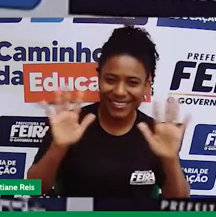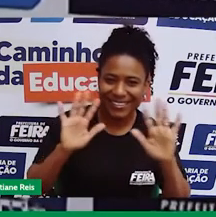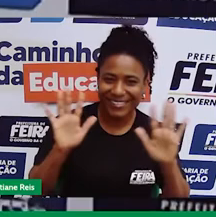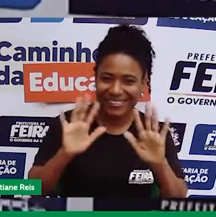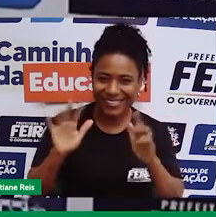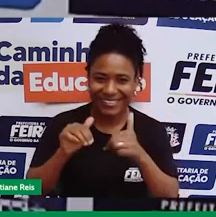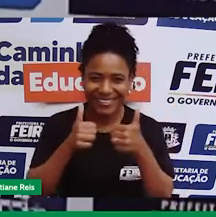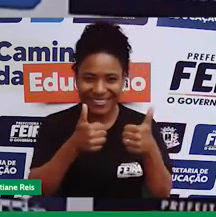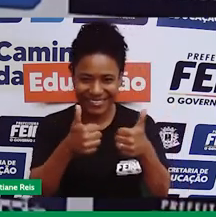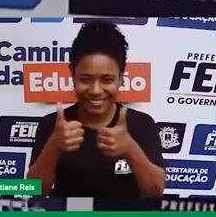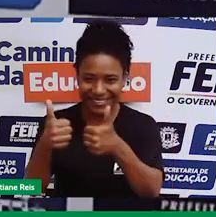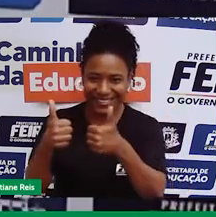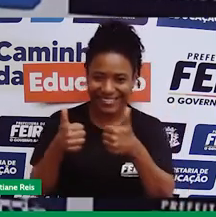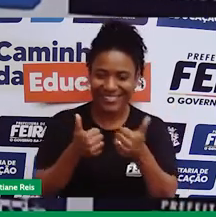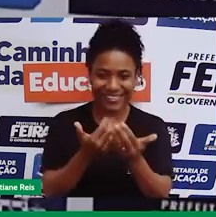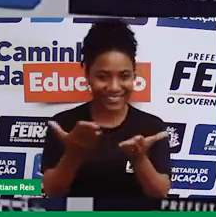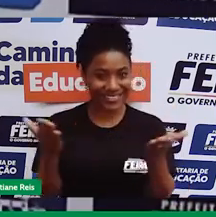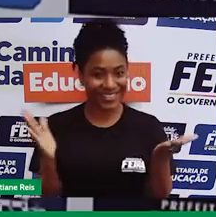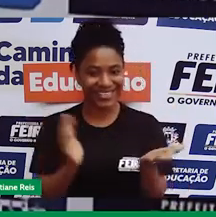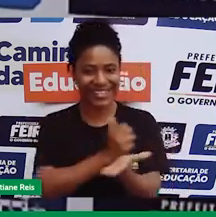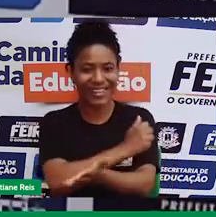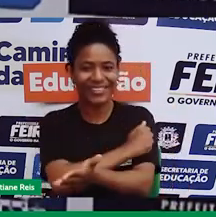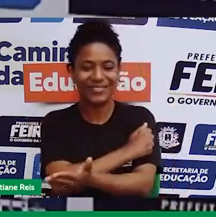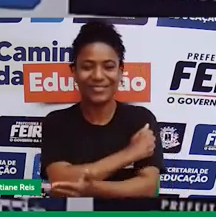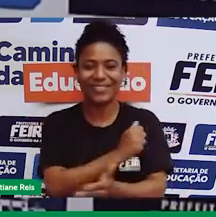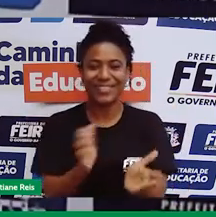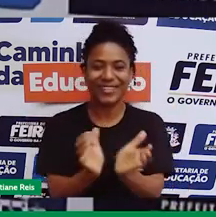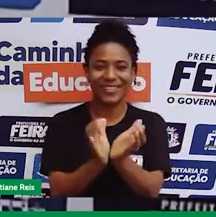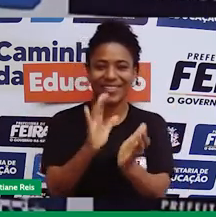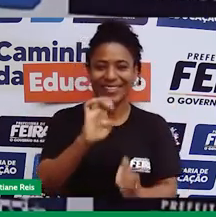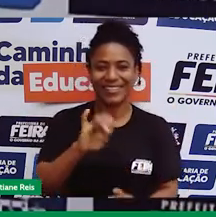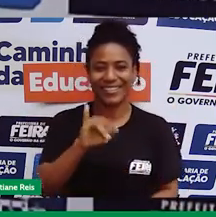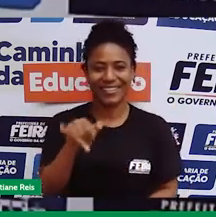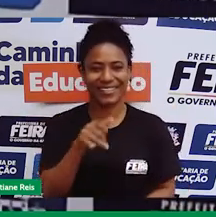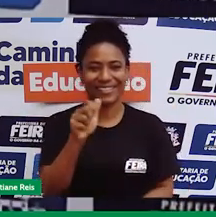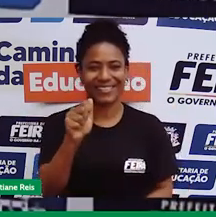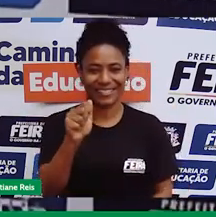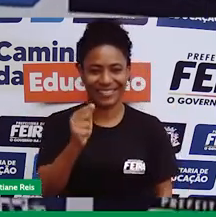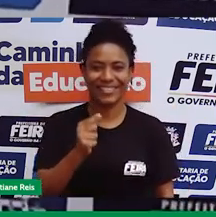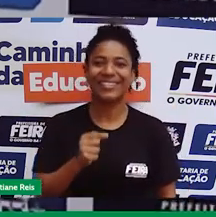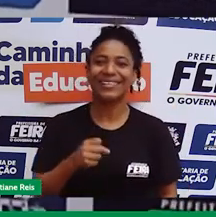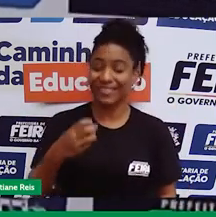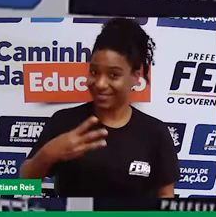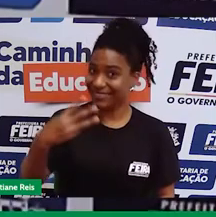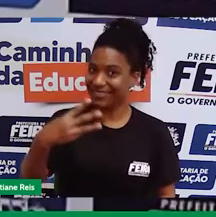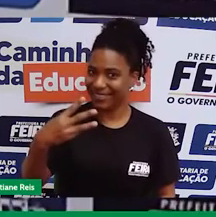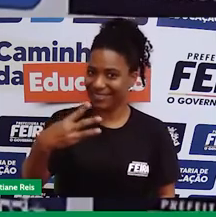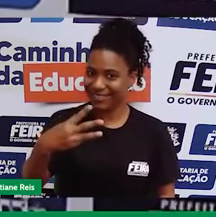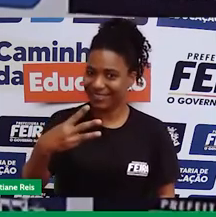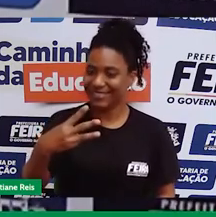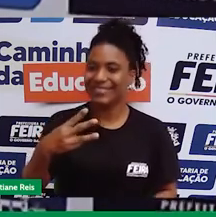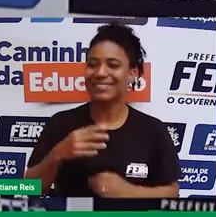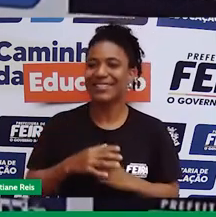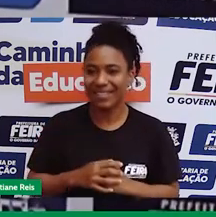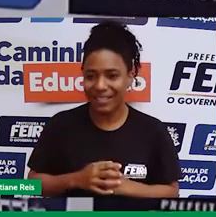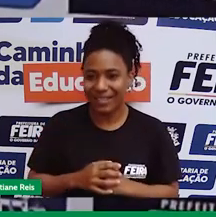Olá, alunos da EJA, do estágio 3. Eu sou a professora